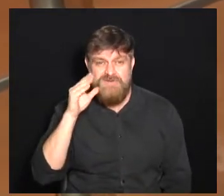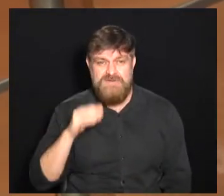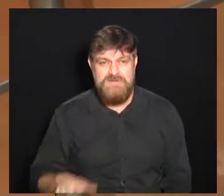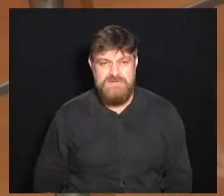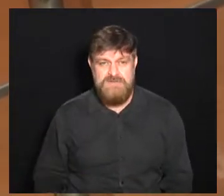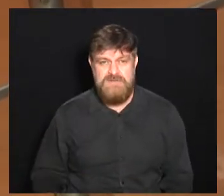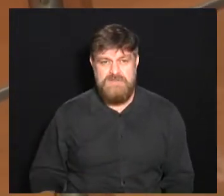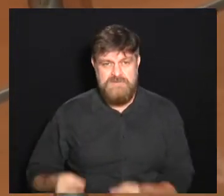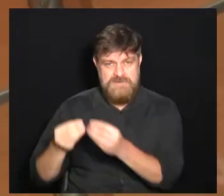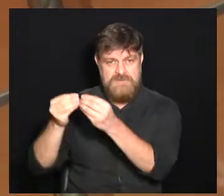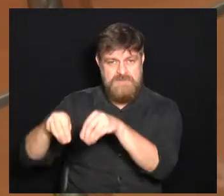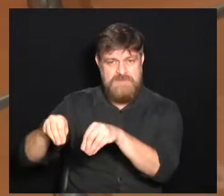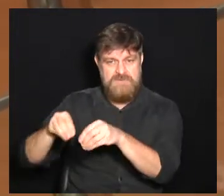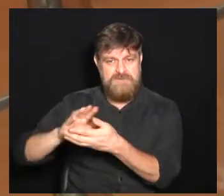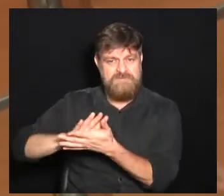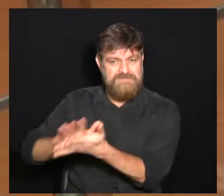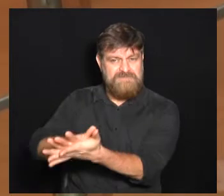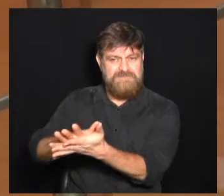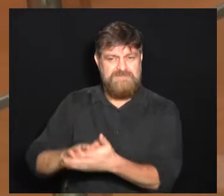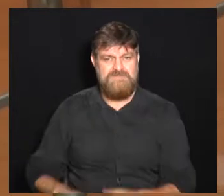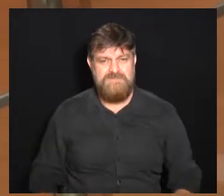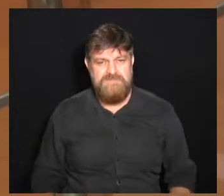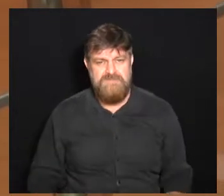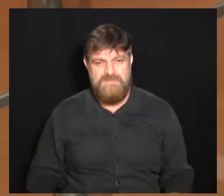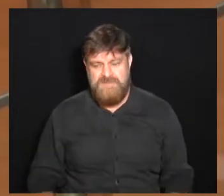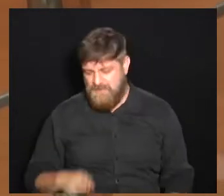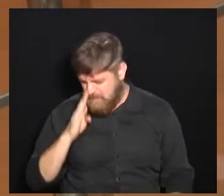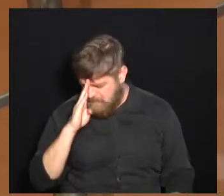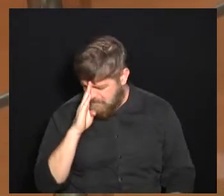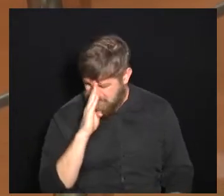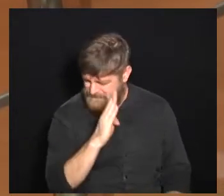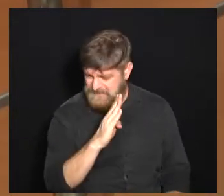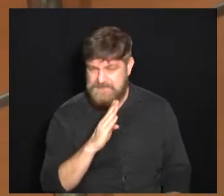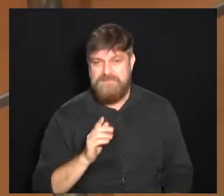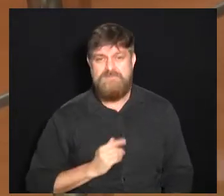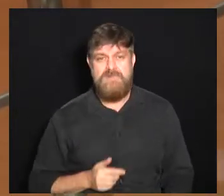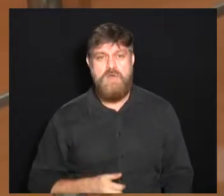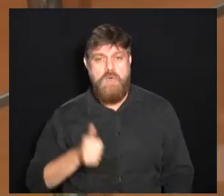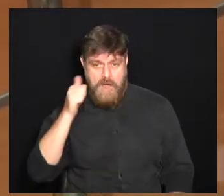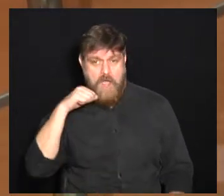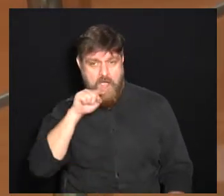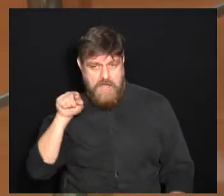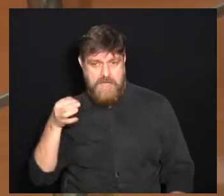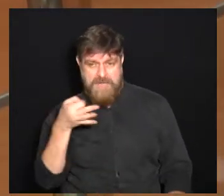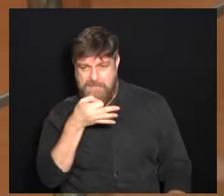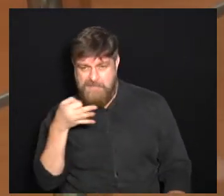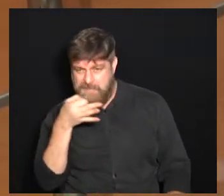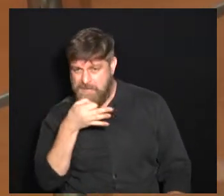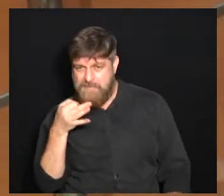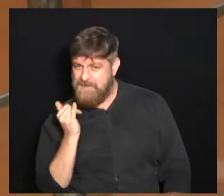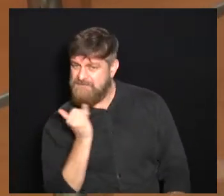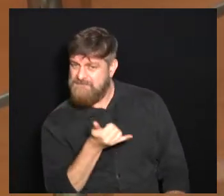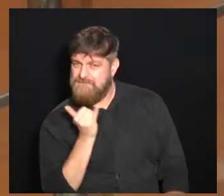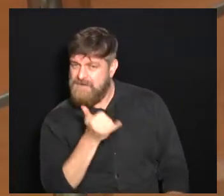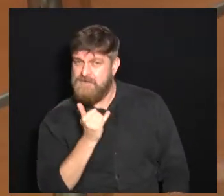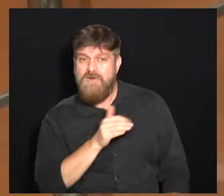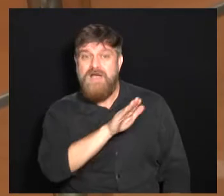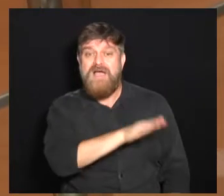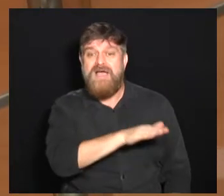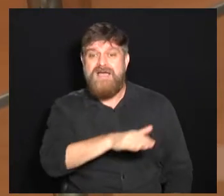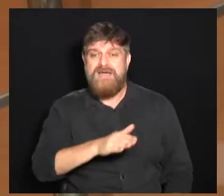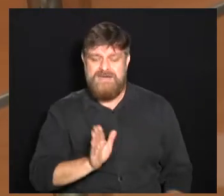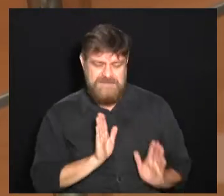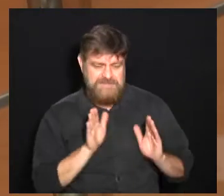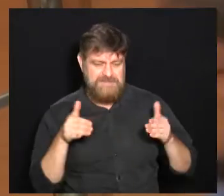sendo prejudicado, mas a questão em si, a maior, e a Fabiana já colocou, relembrando, é as crianças.